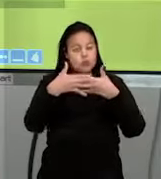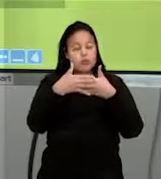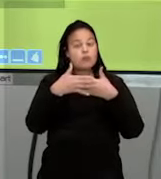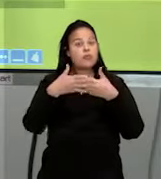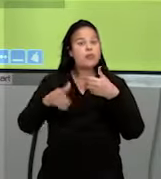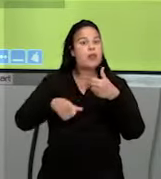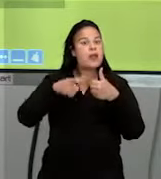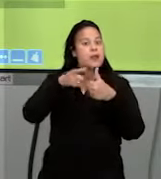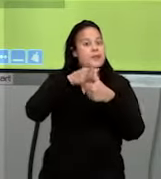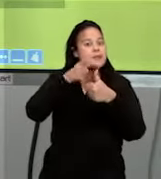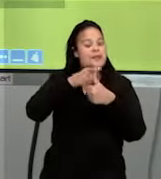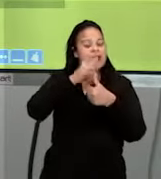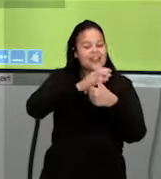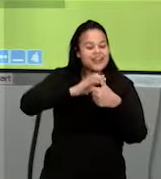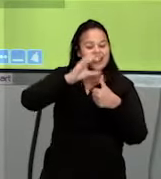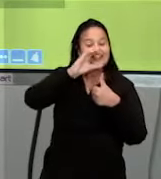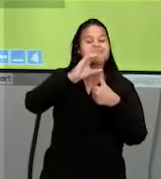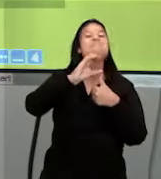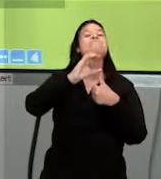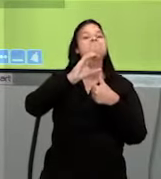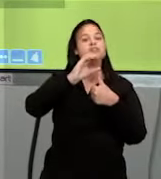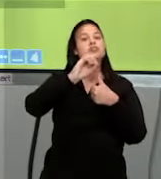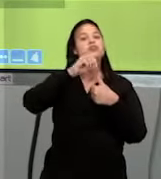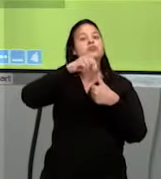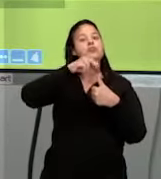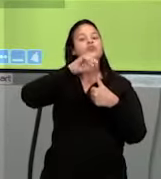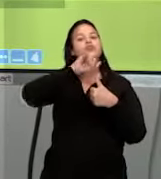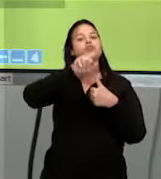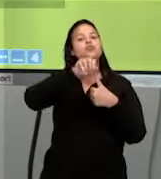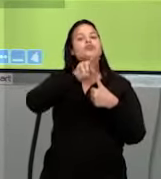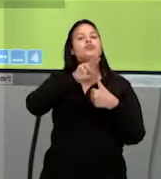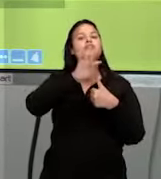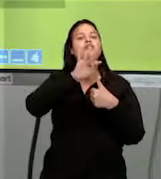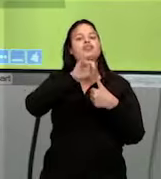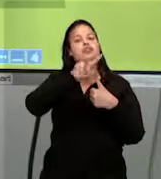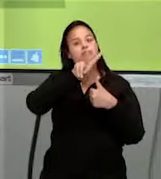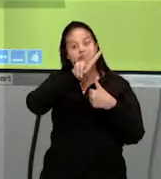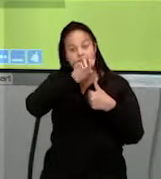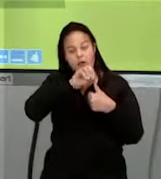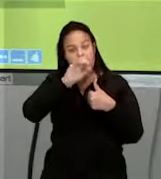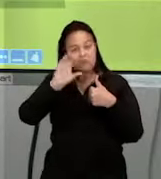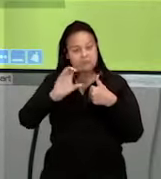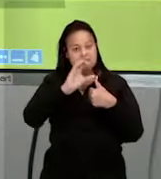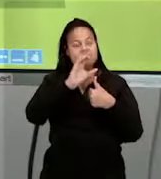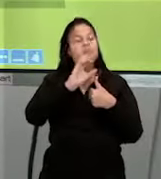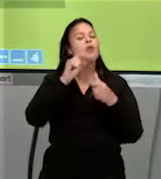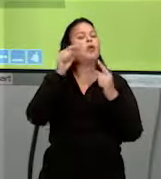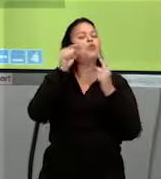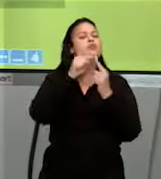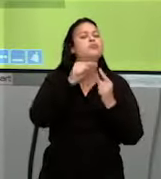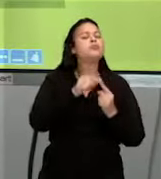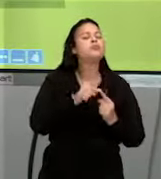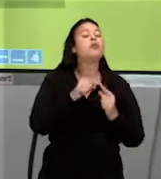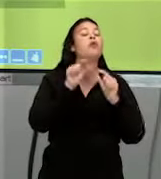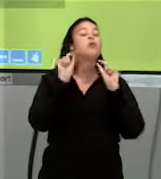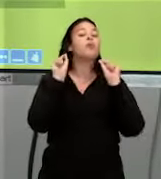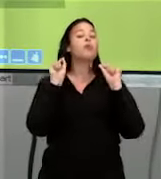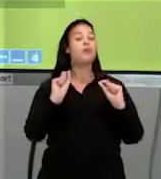tecido conjuntivo propriamente dito, que é o tipo de tecido que vai atuar